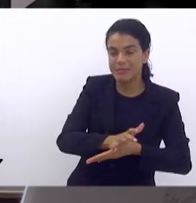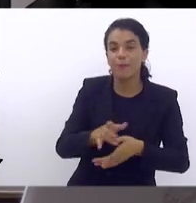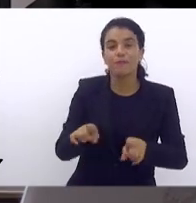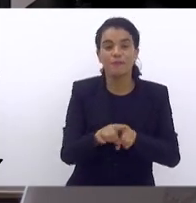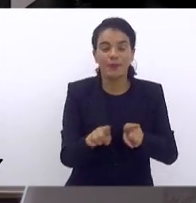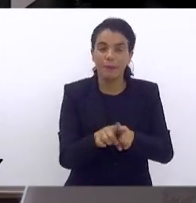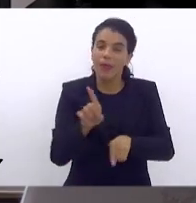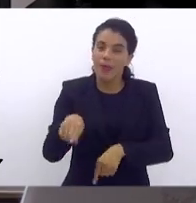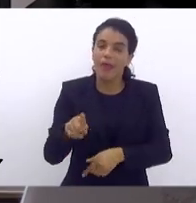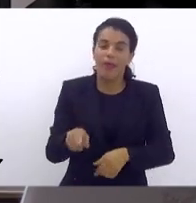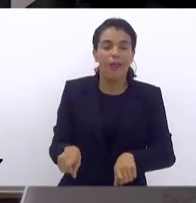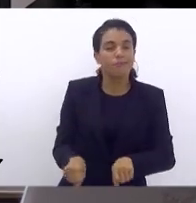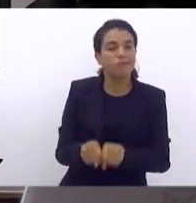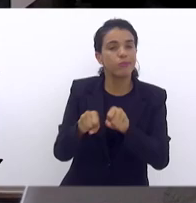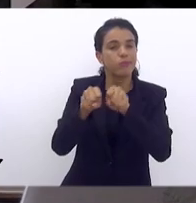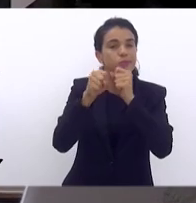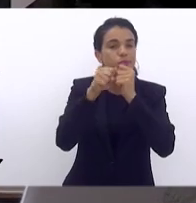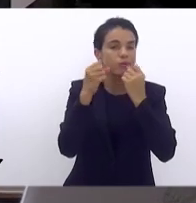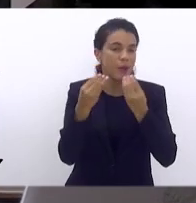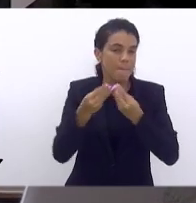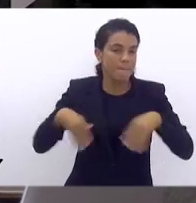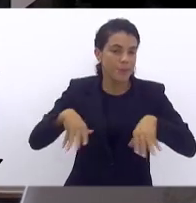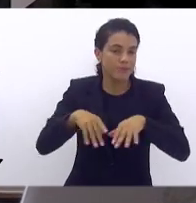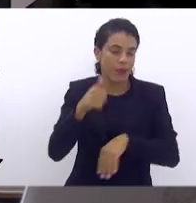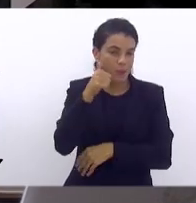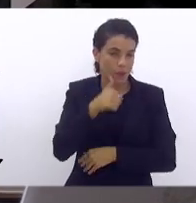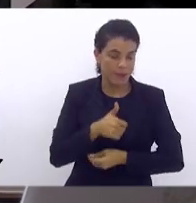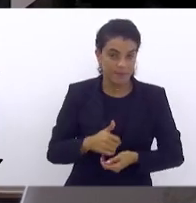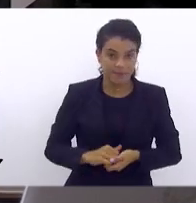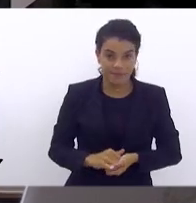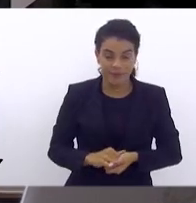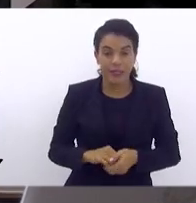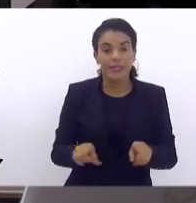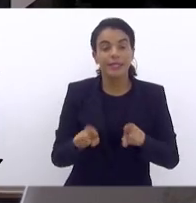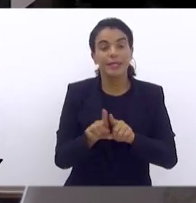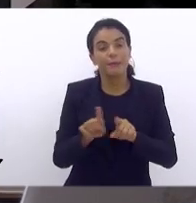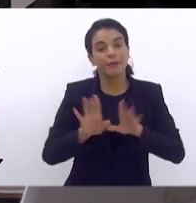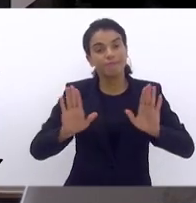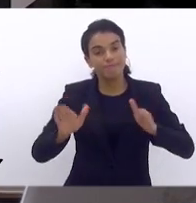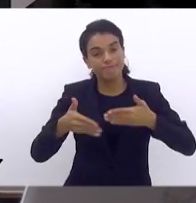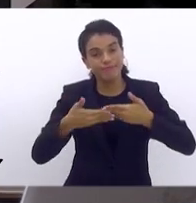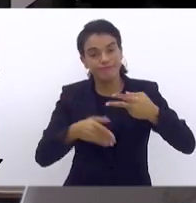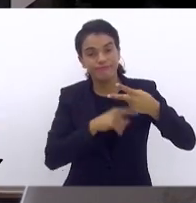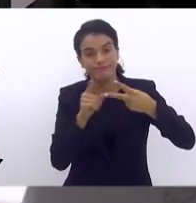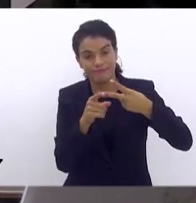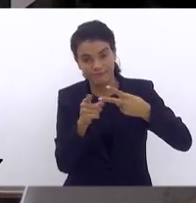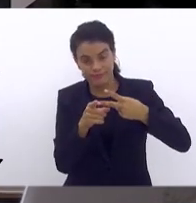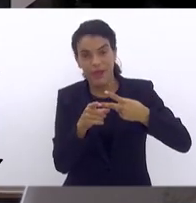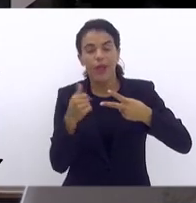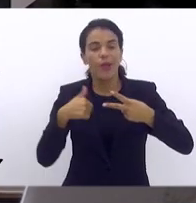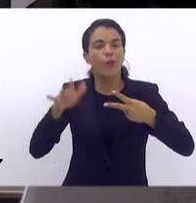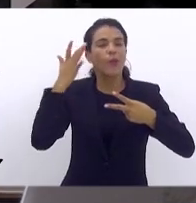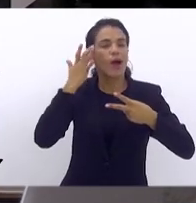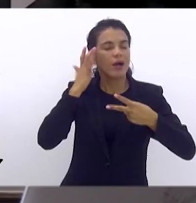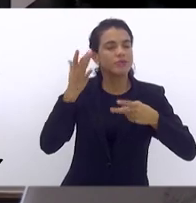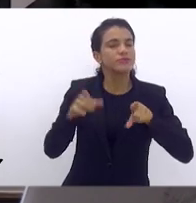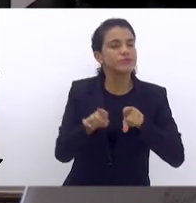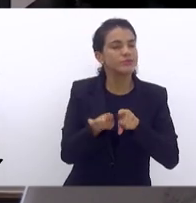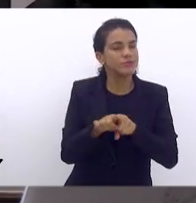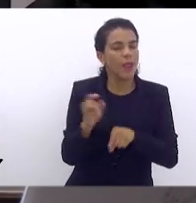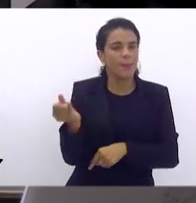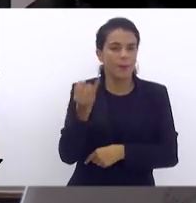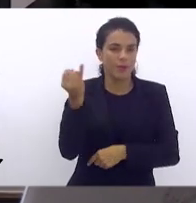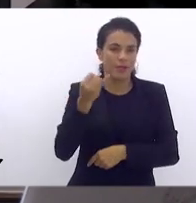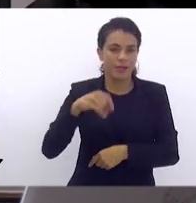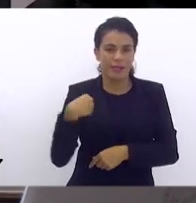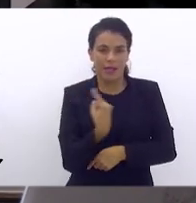isso também é prejudicial né as mulheres e por fim eu acho também muito importante